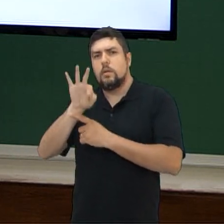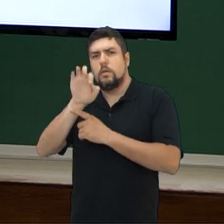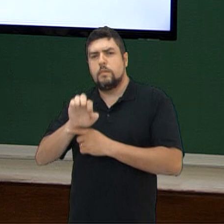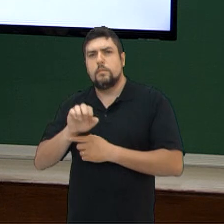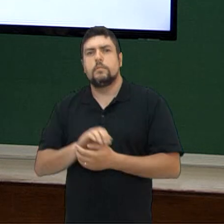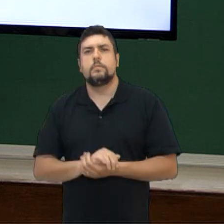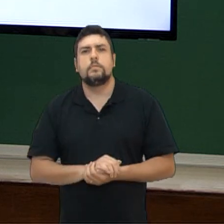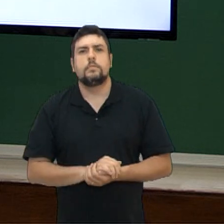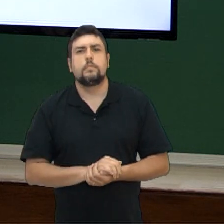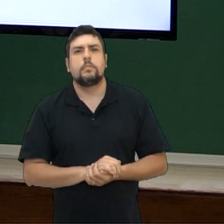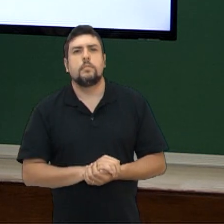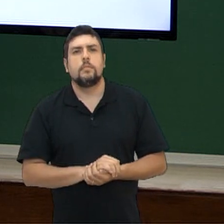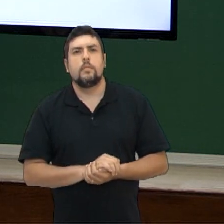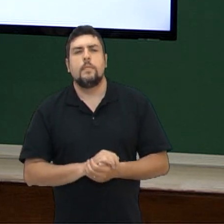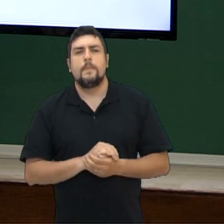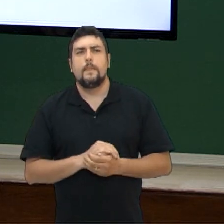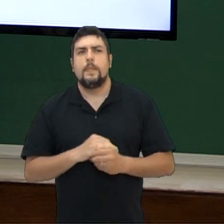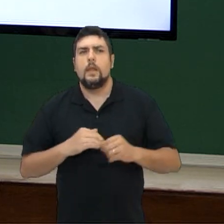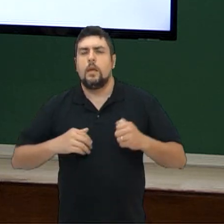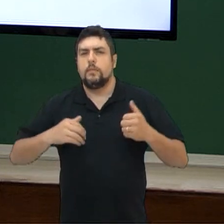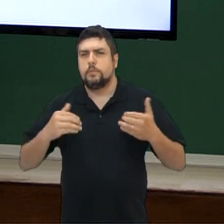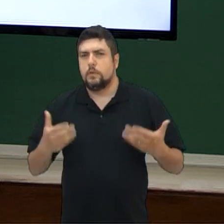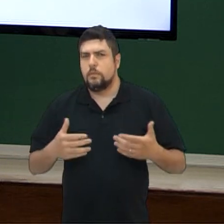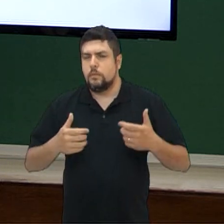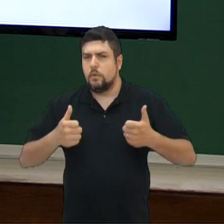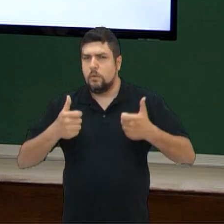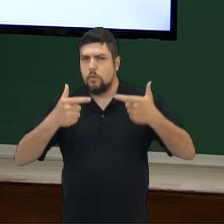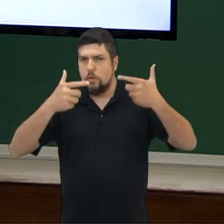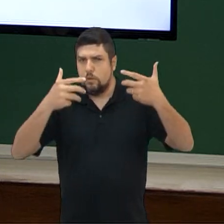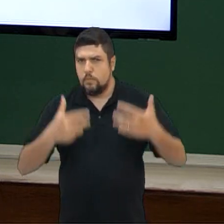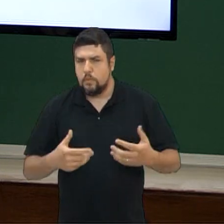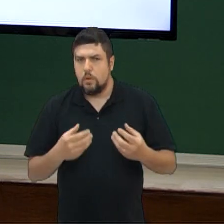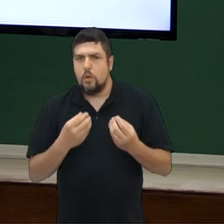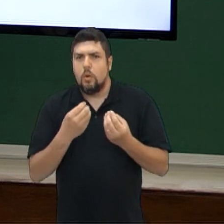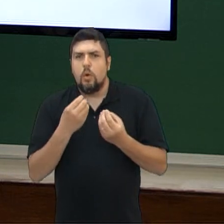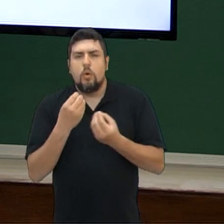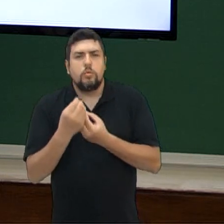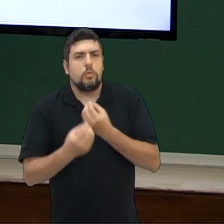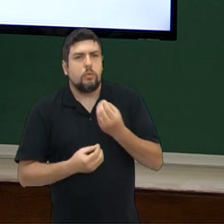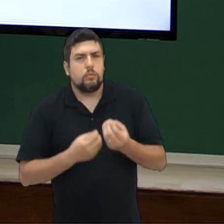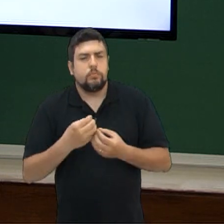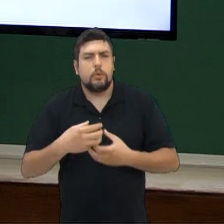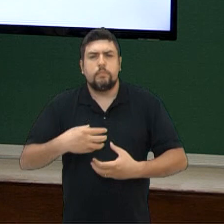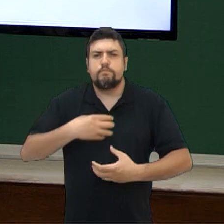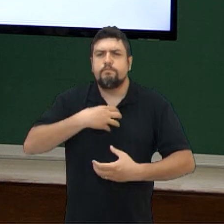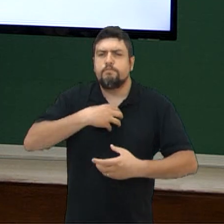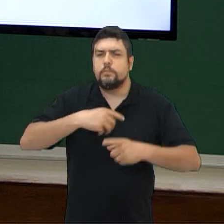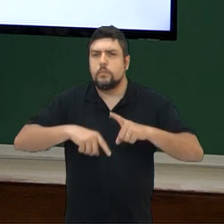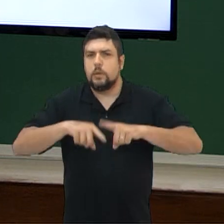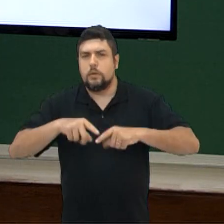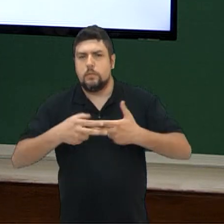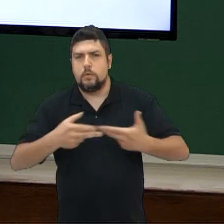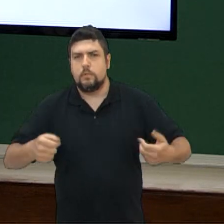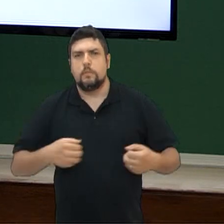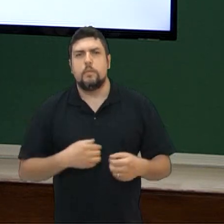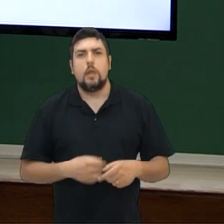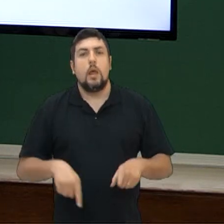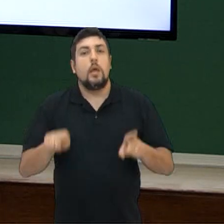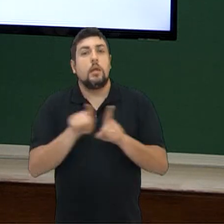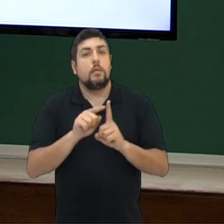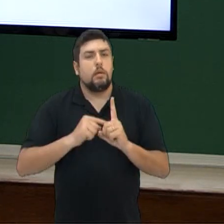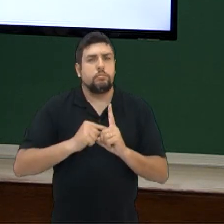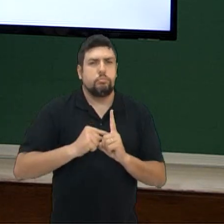Para isso, nós vamos falar sobre os estados físicos, o ponto de fusão